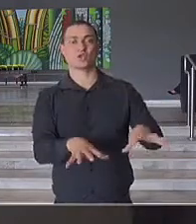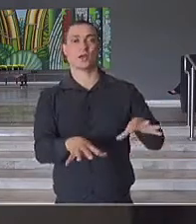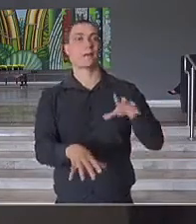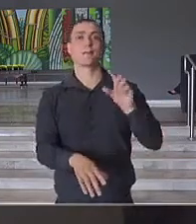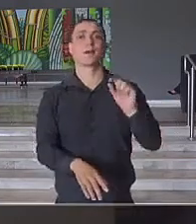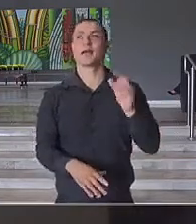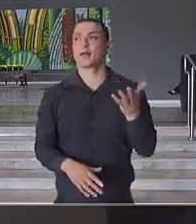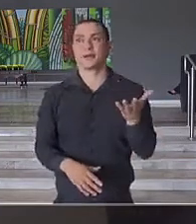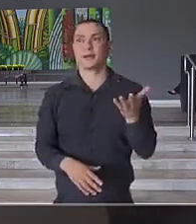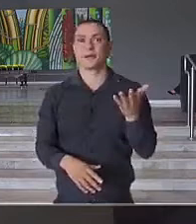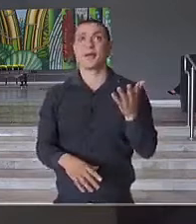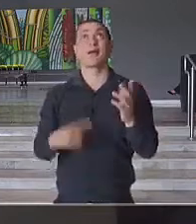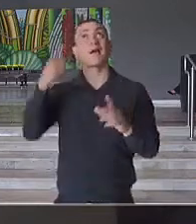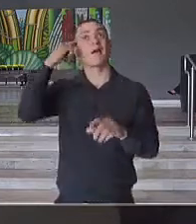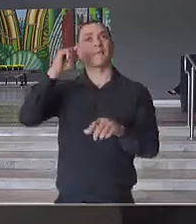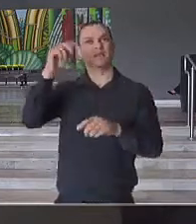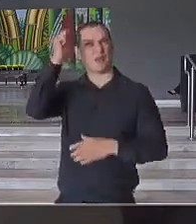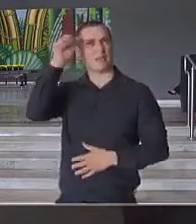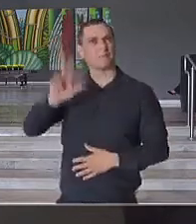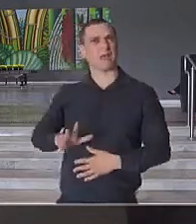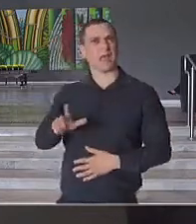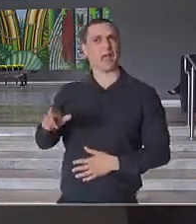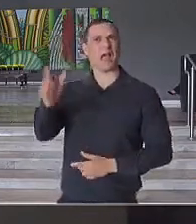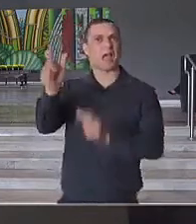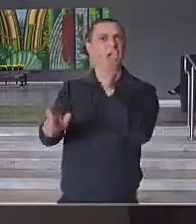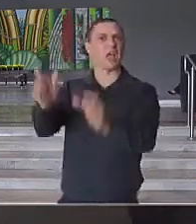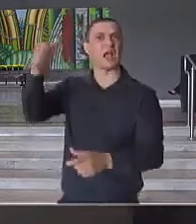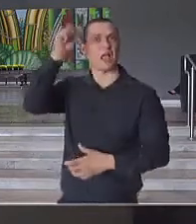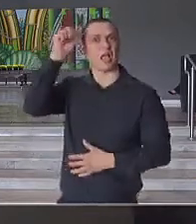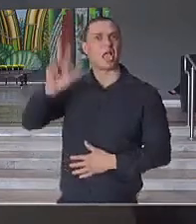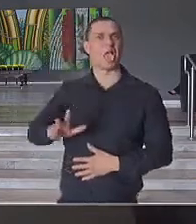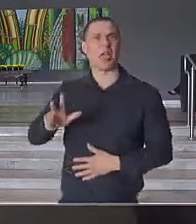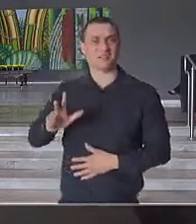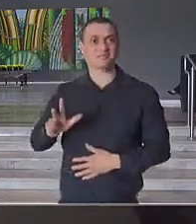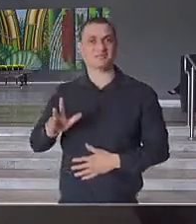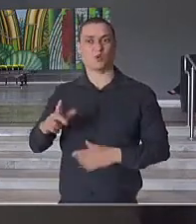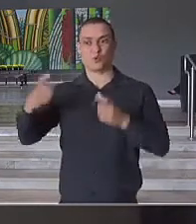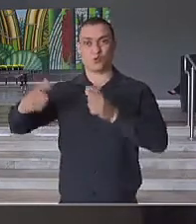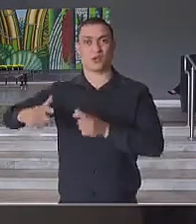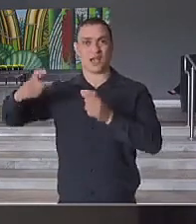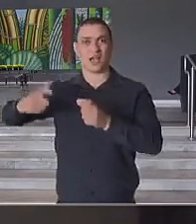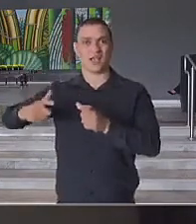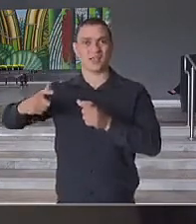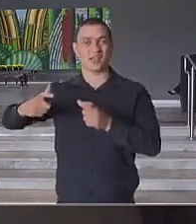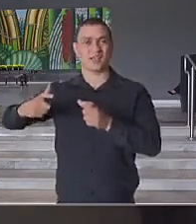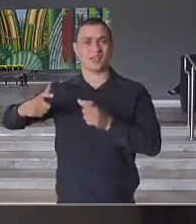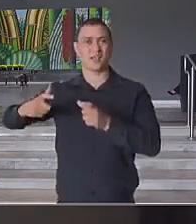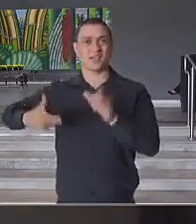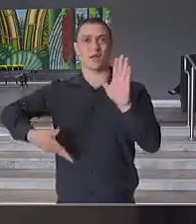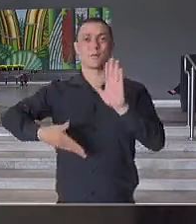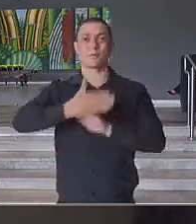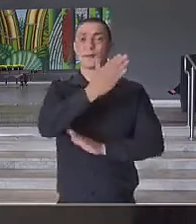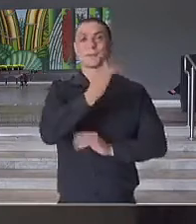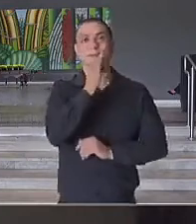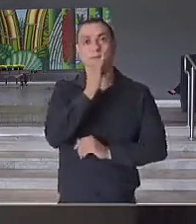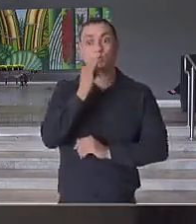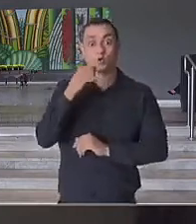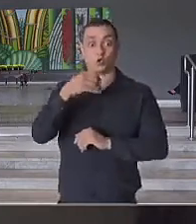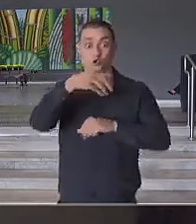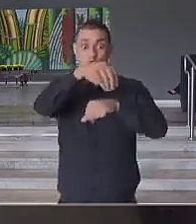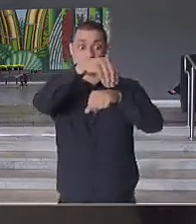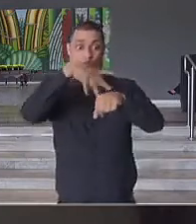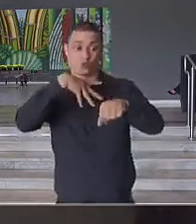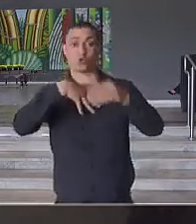uma esperteza de alguém, de sair de algum lugar onde a